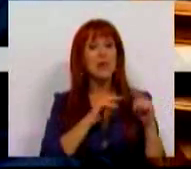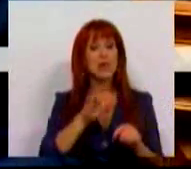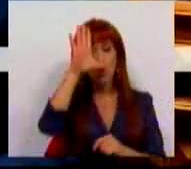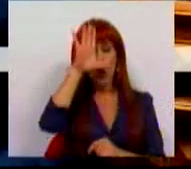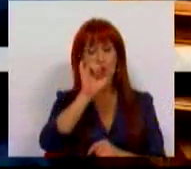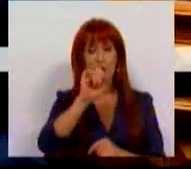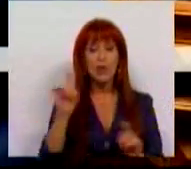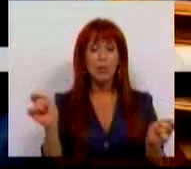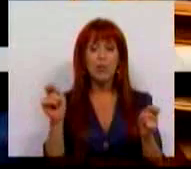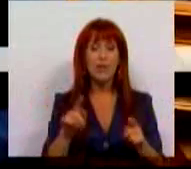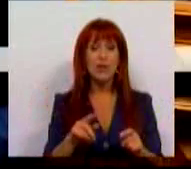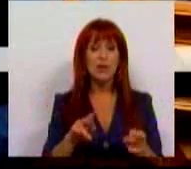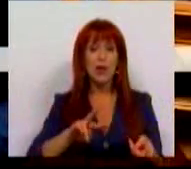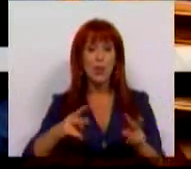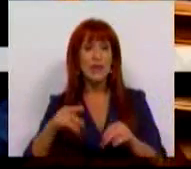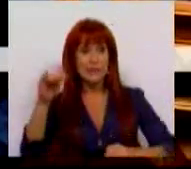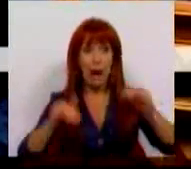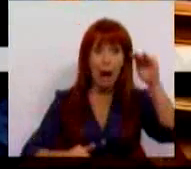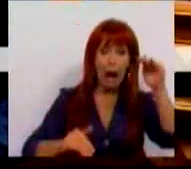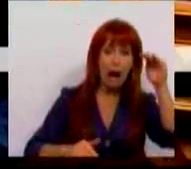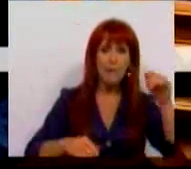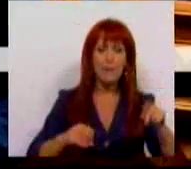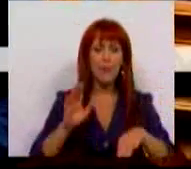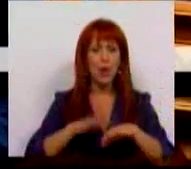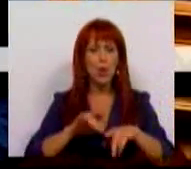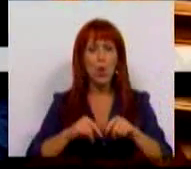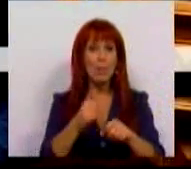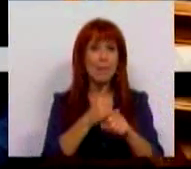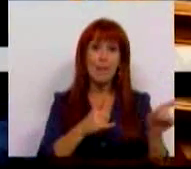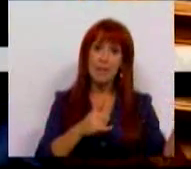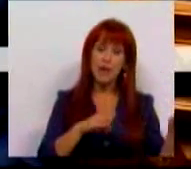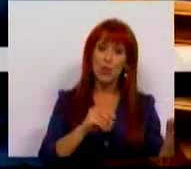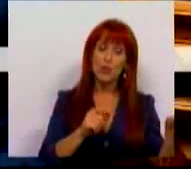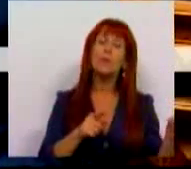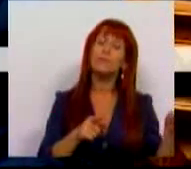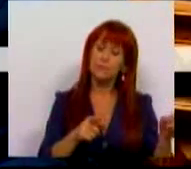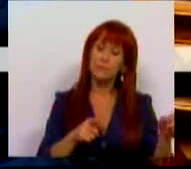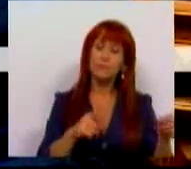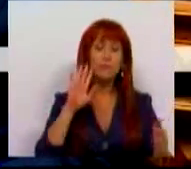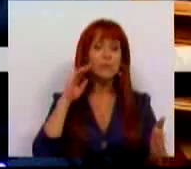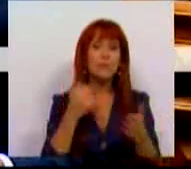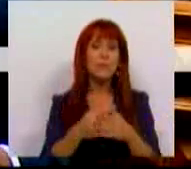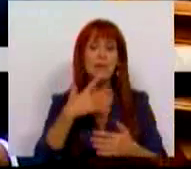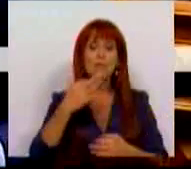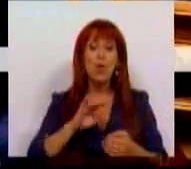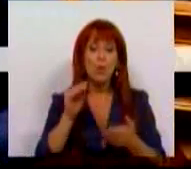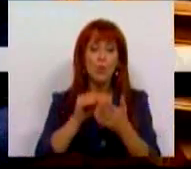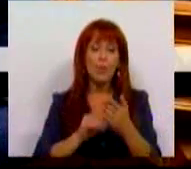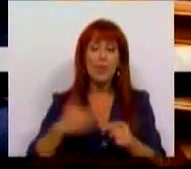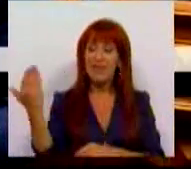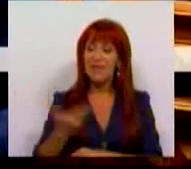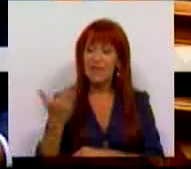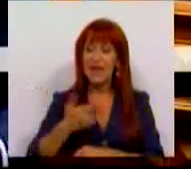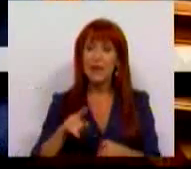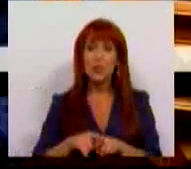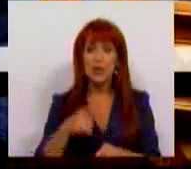Estado promover a correção das desigualdades derivadas da insularidade das regiões, visando a plena consagração dos